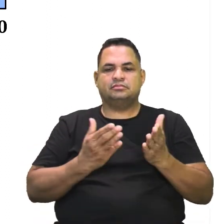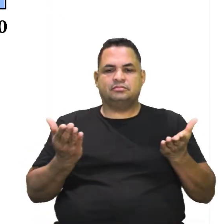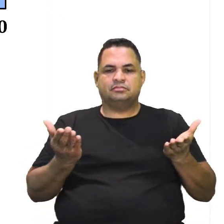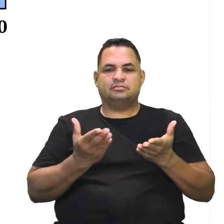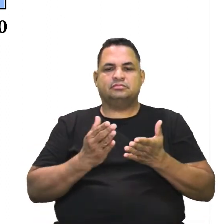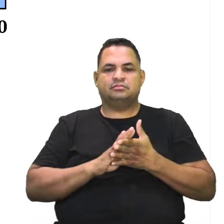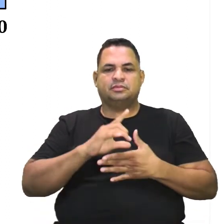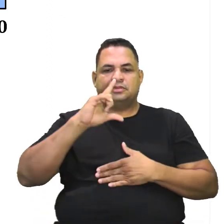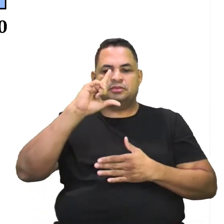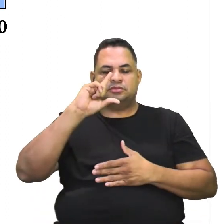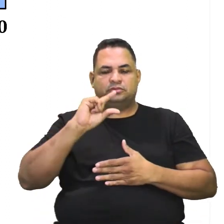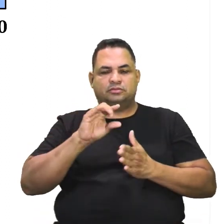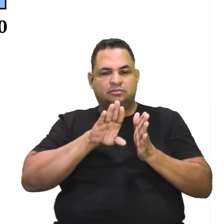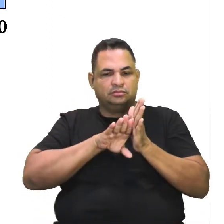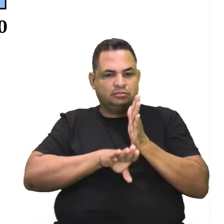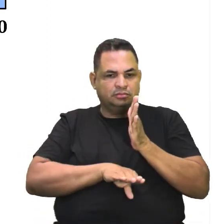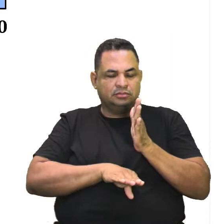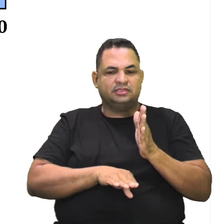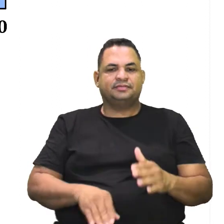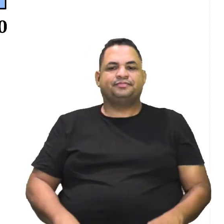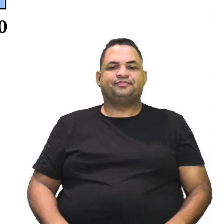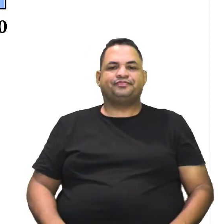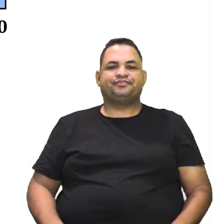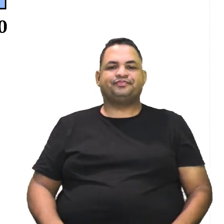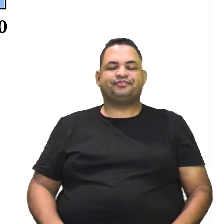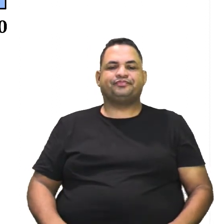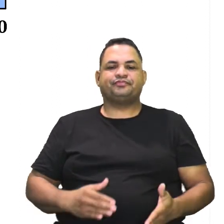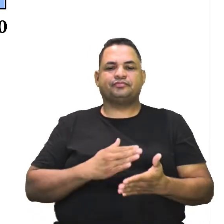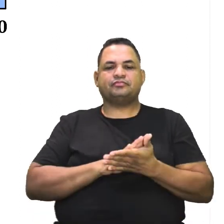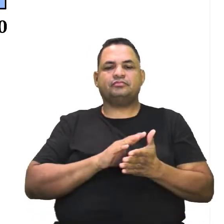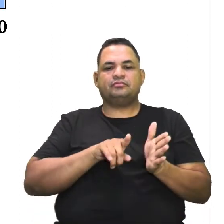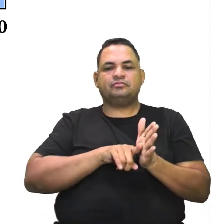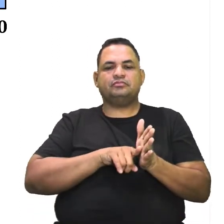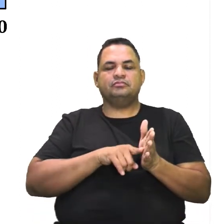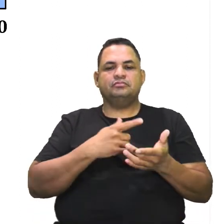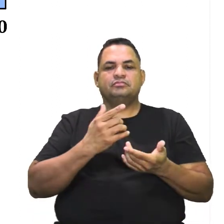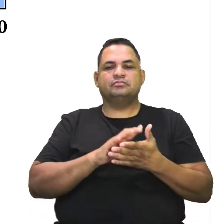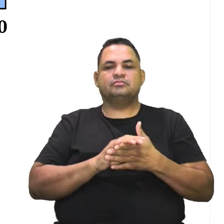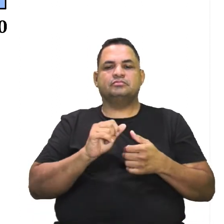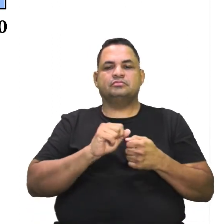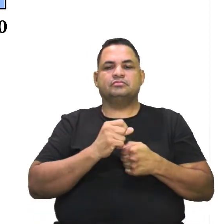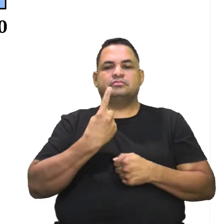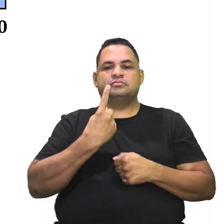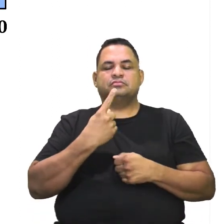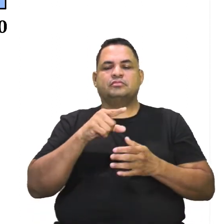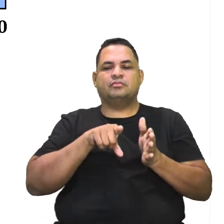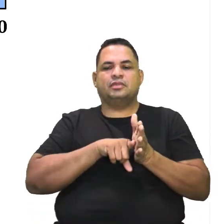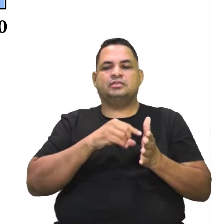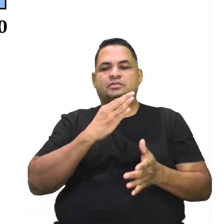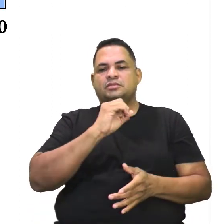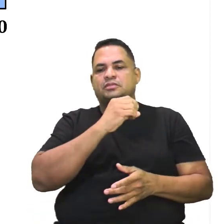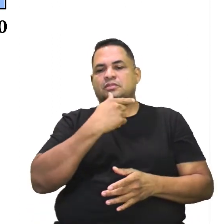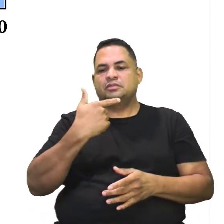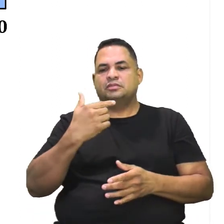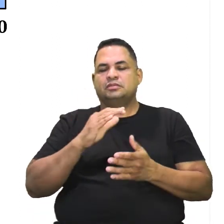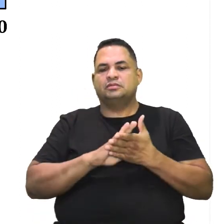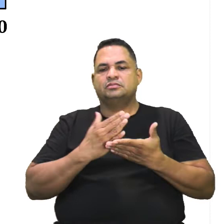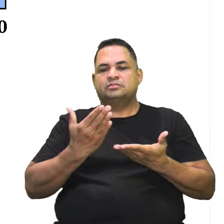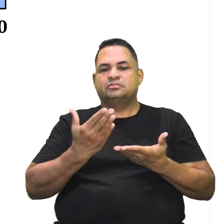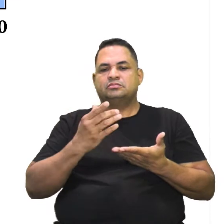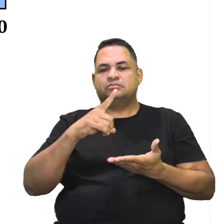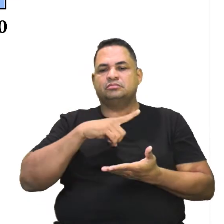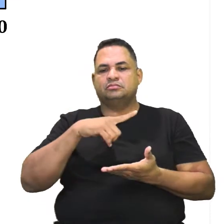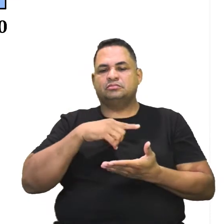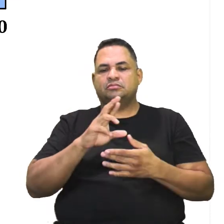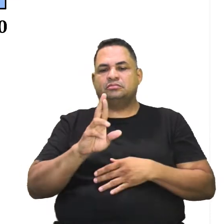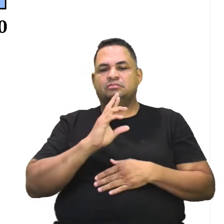é uma redução. Então, se está sendo retirado, como é negativo, nós vamos fazer um menos 0,02, que vai nos restar